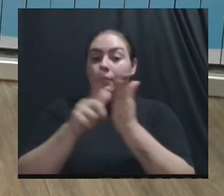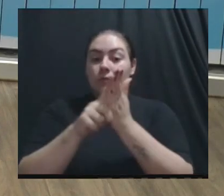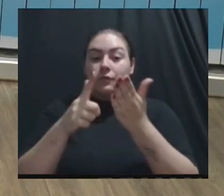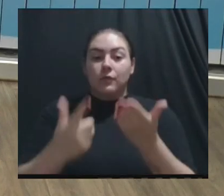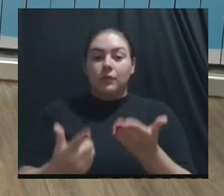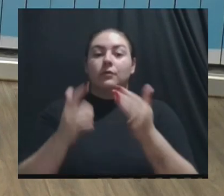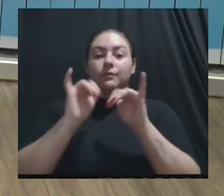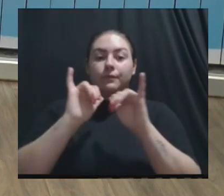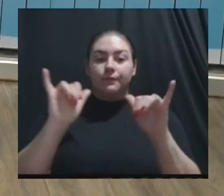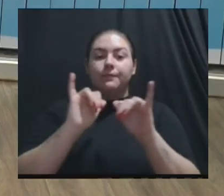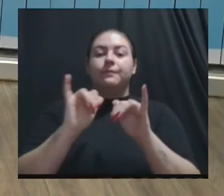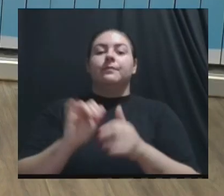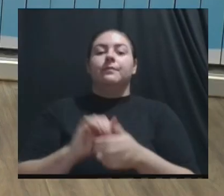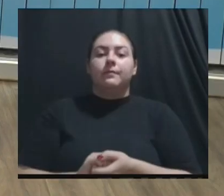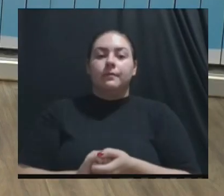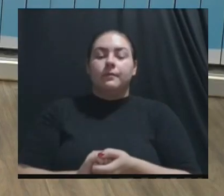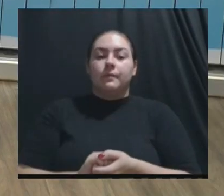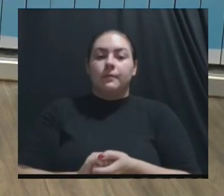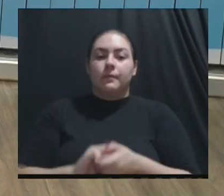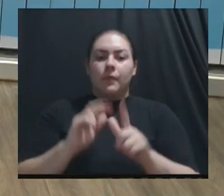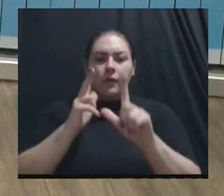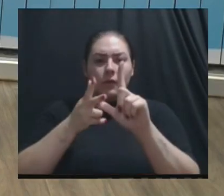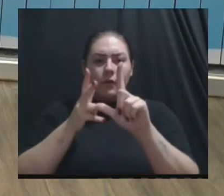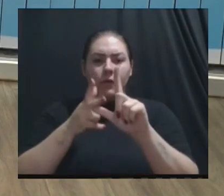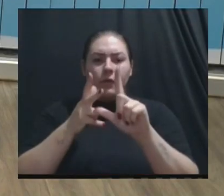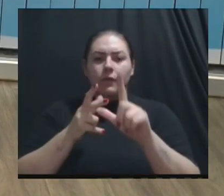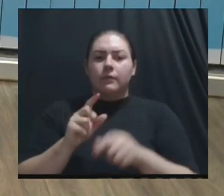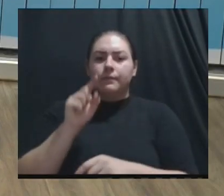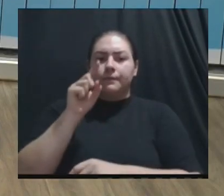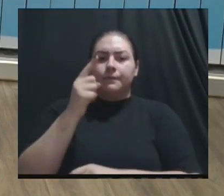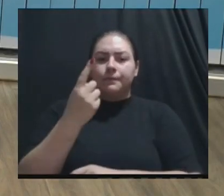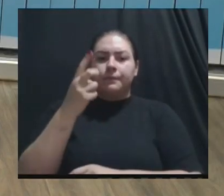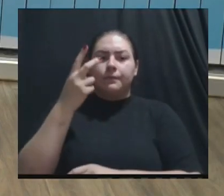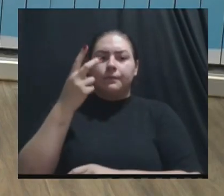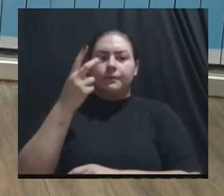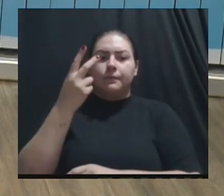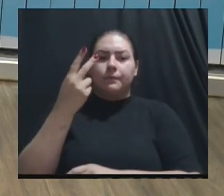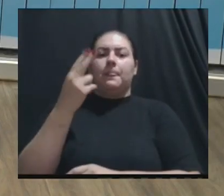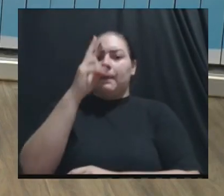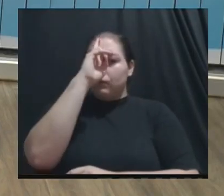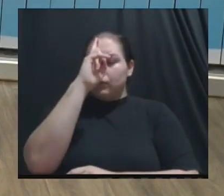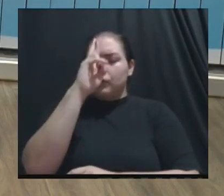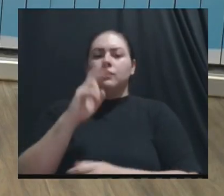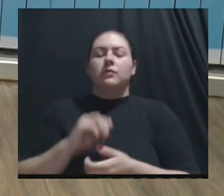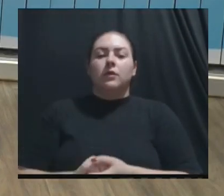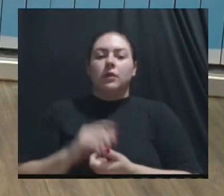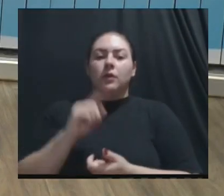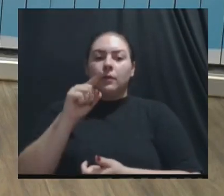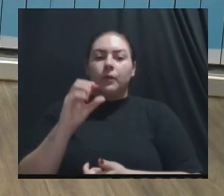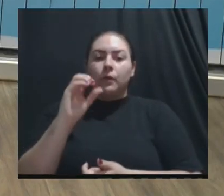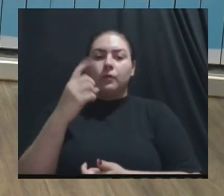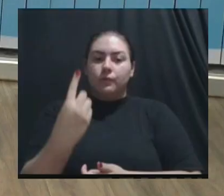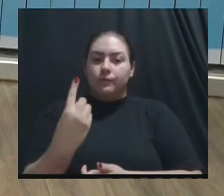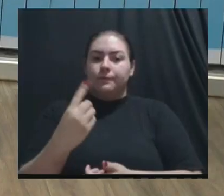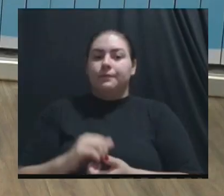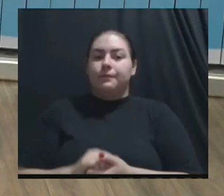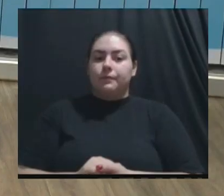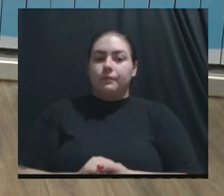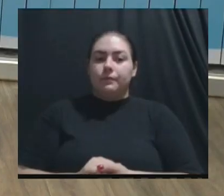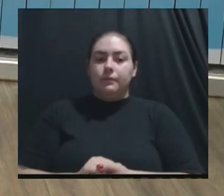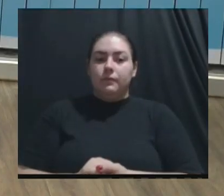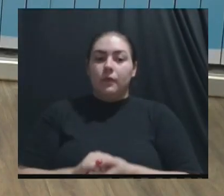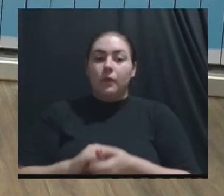meio-dia mais 1 minuto. Muito obrigado pela sua companhia, pela sua audiência. E vamos conversar. Participe, mande a